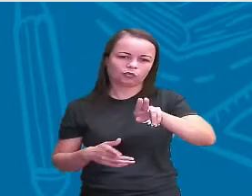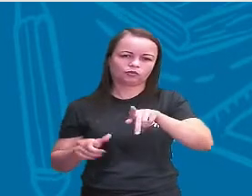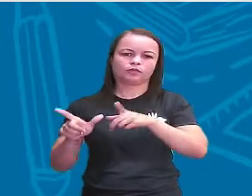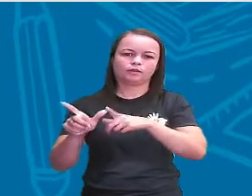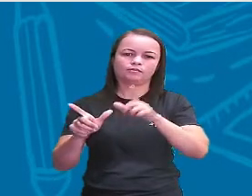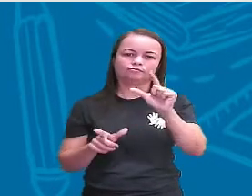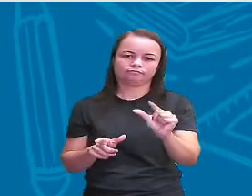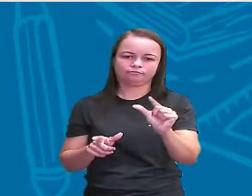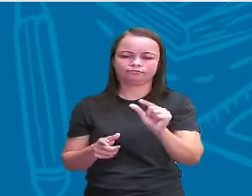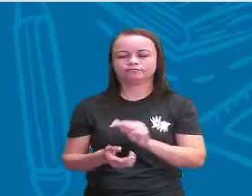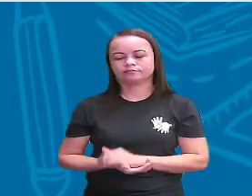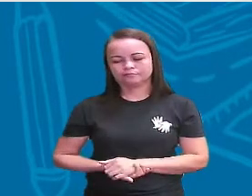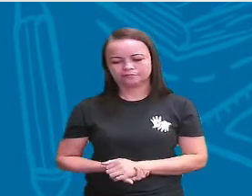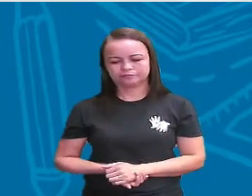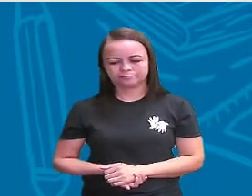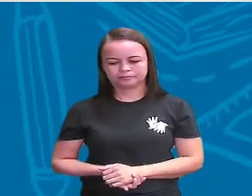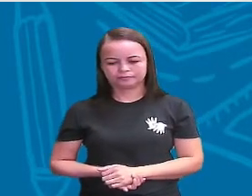só.